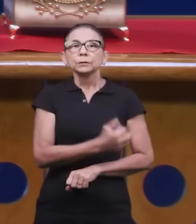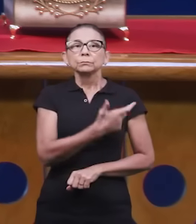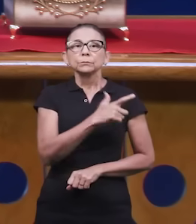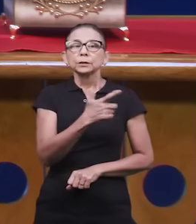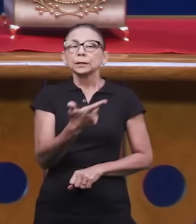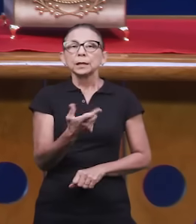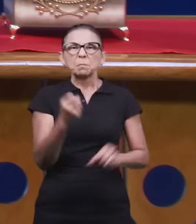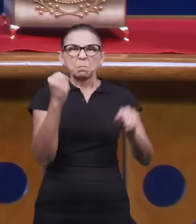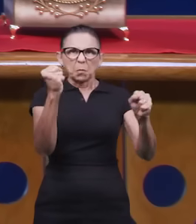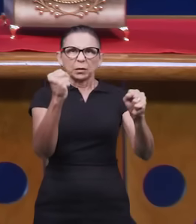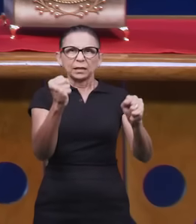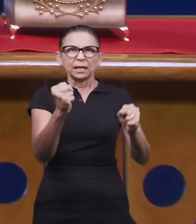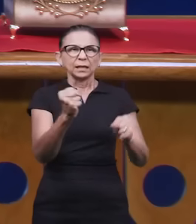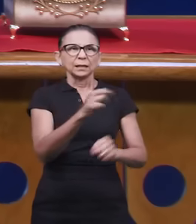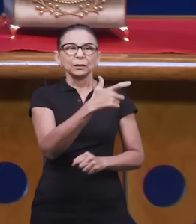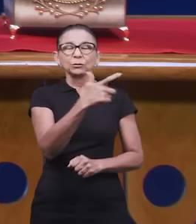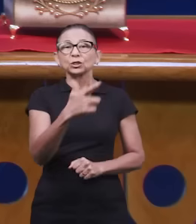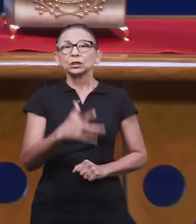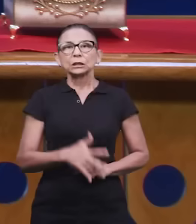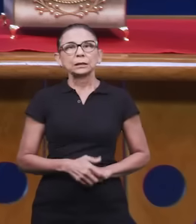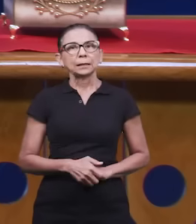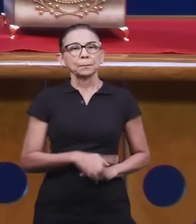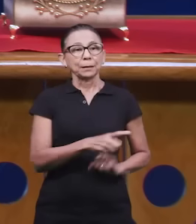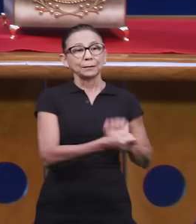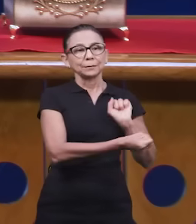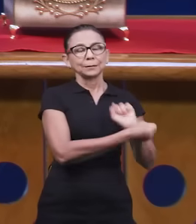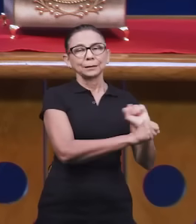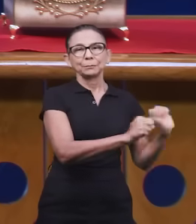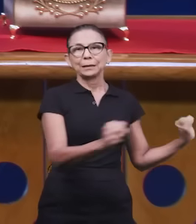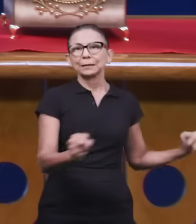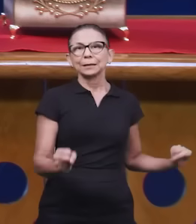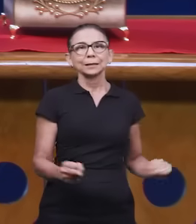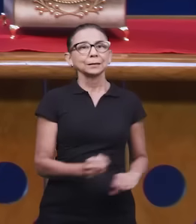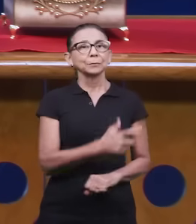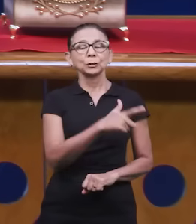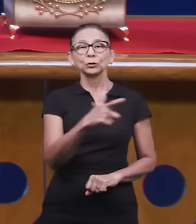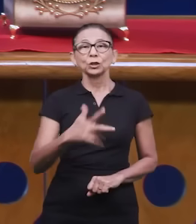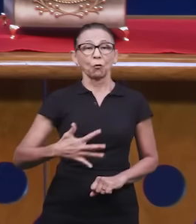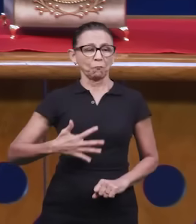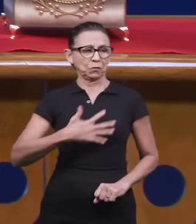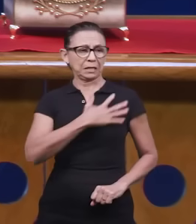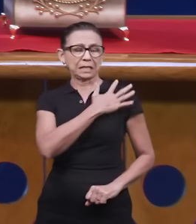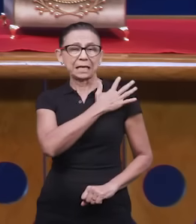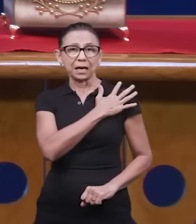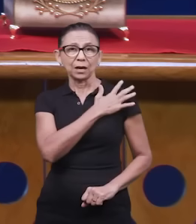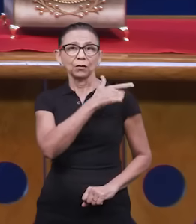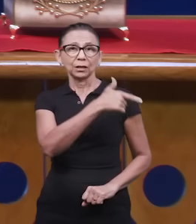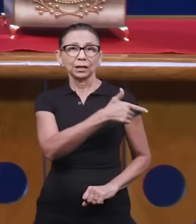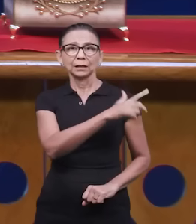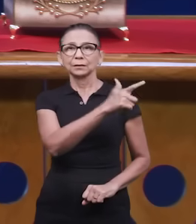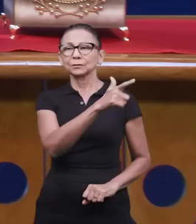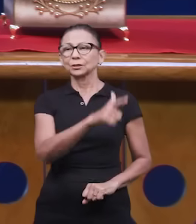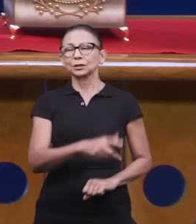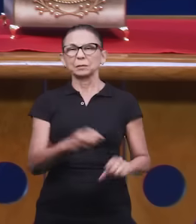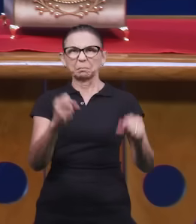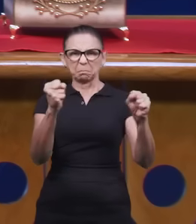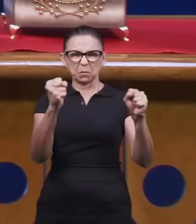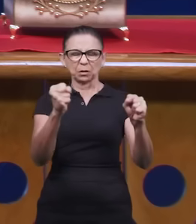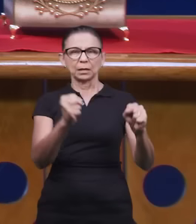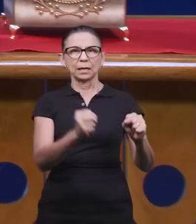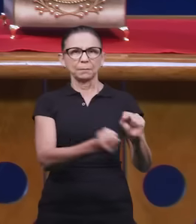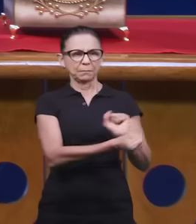nem um príncipe, ninguém tinha voz. Nem nenhum oficial do reino tinha voz para trazer